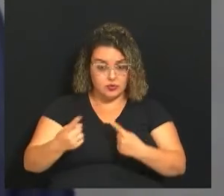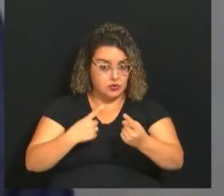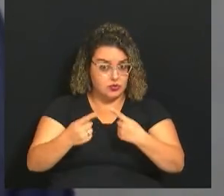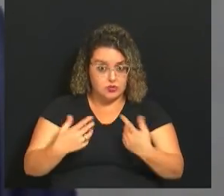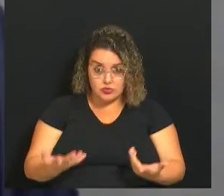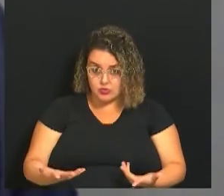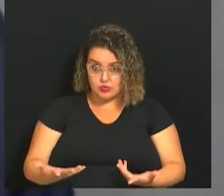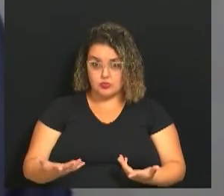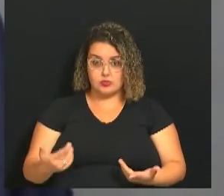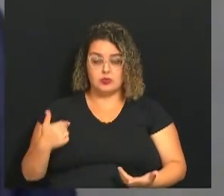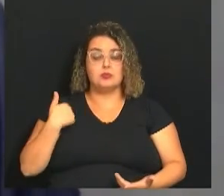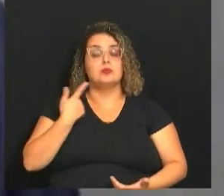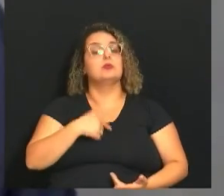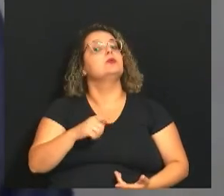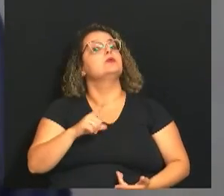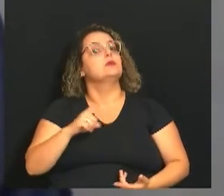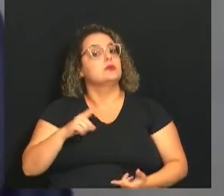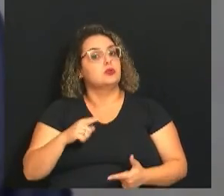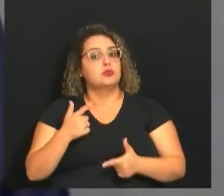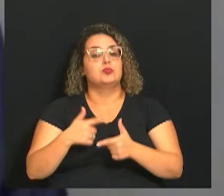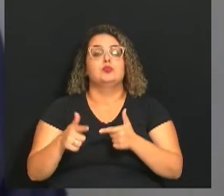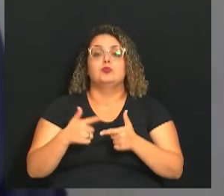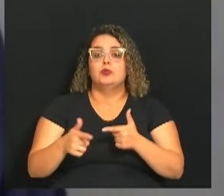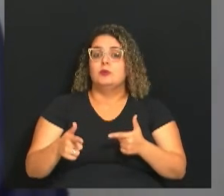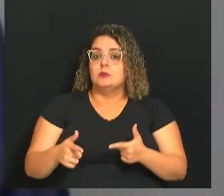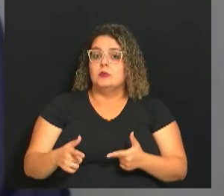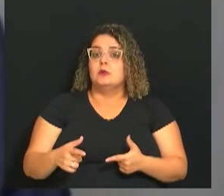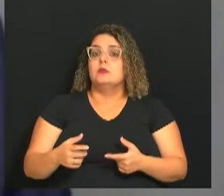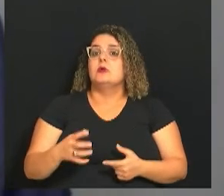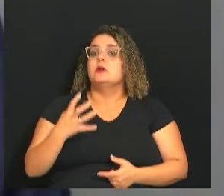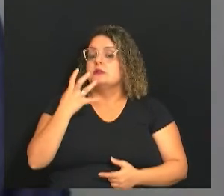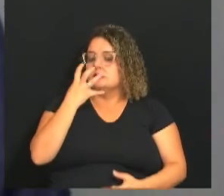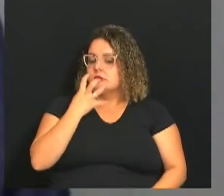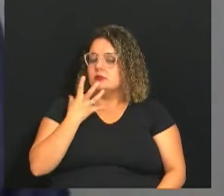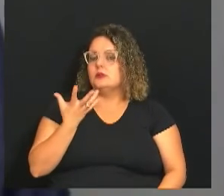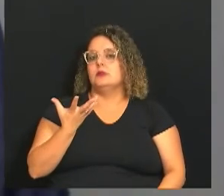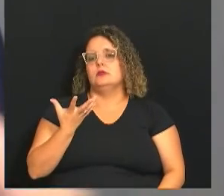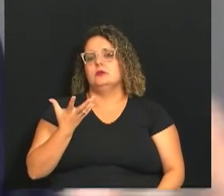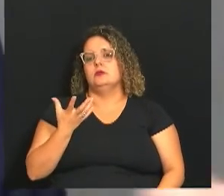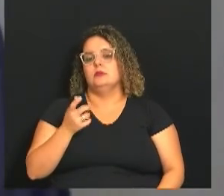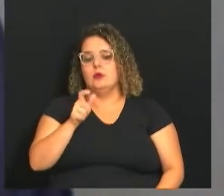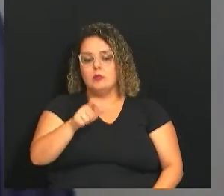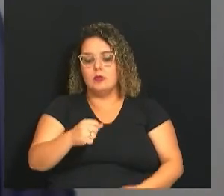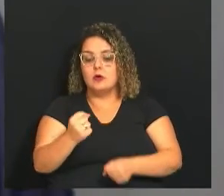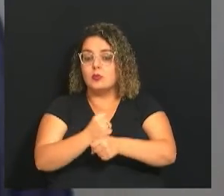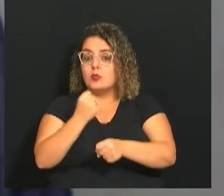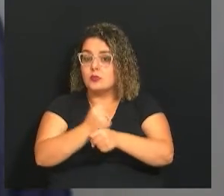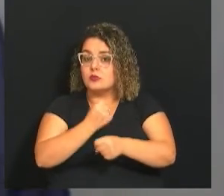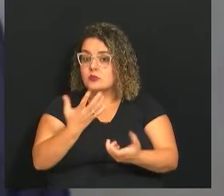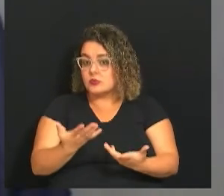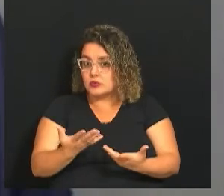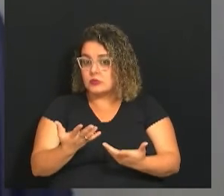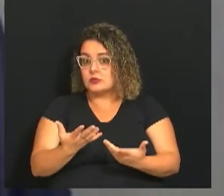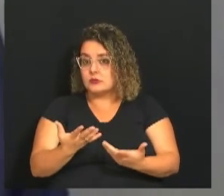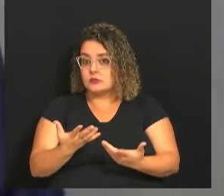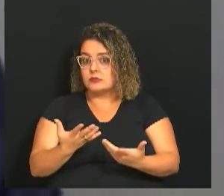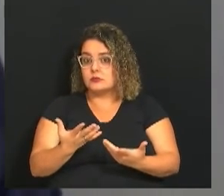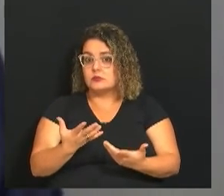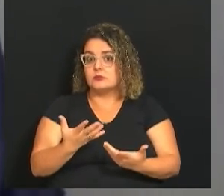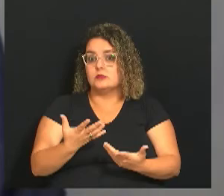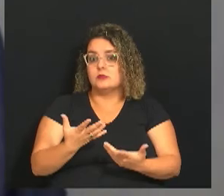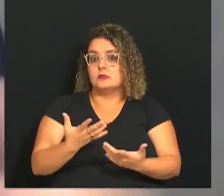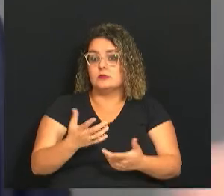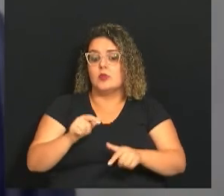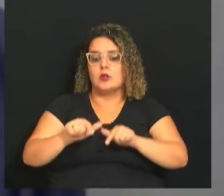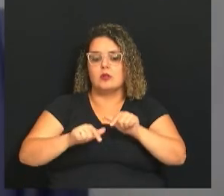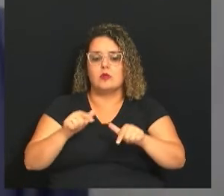trabalho. Então, um funcionário que trabalha numa construção civil, são pessoas que estão trabalhando em